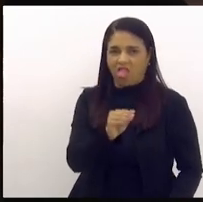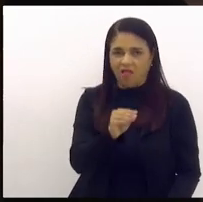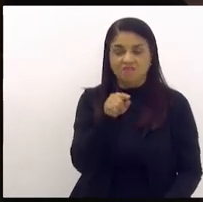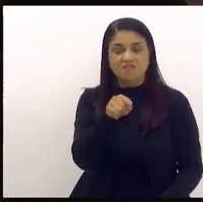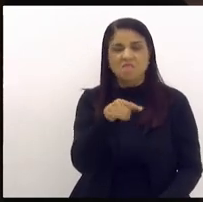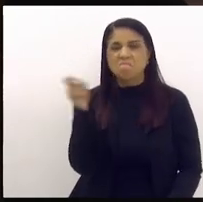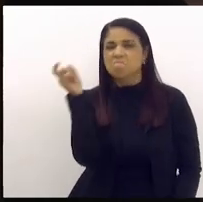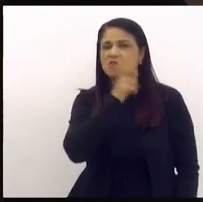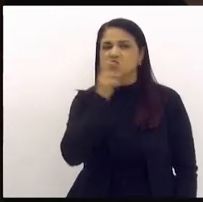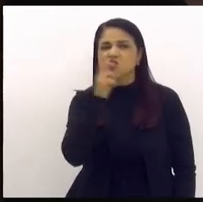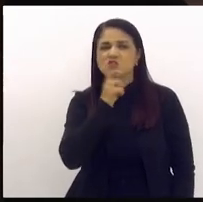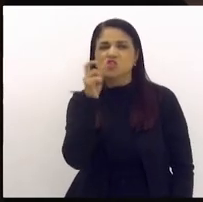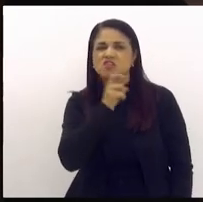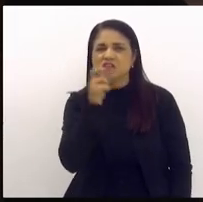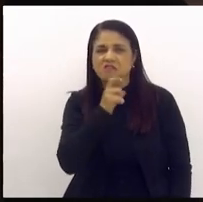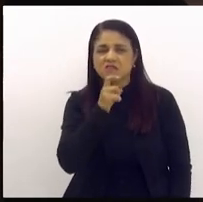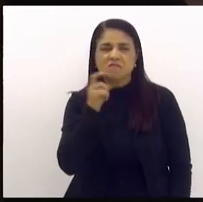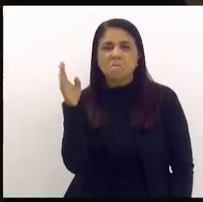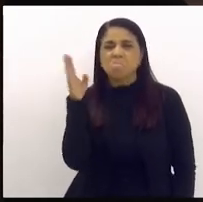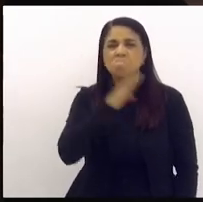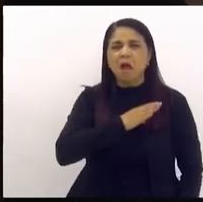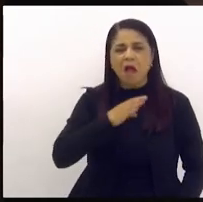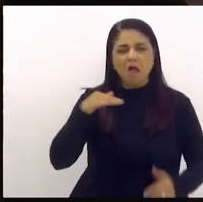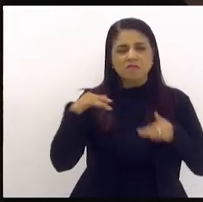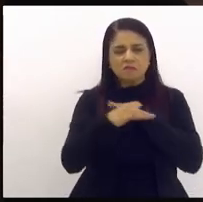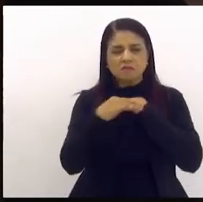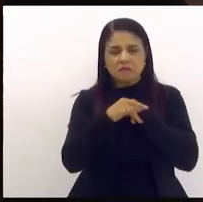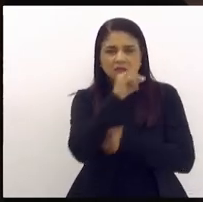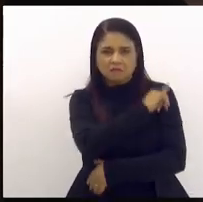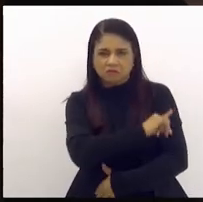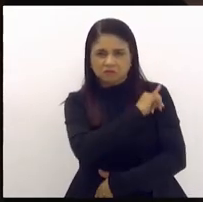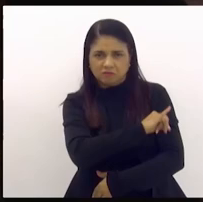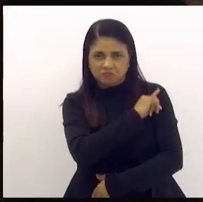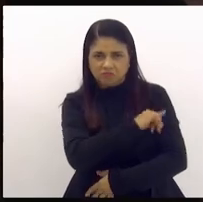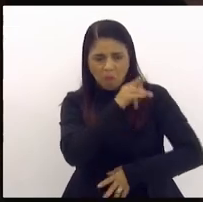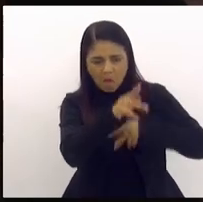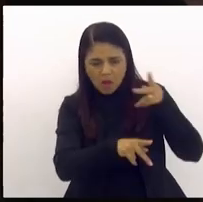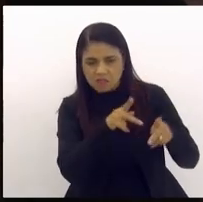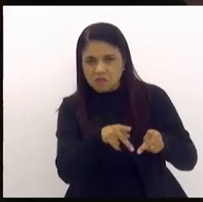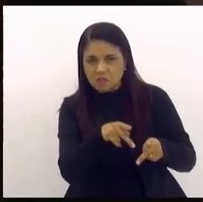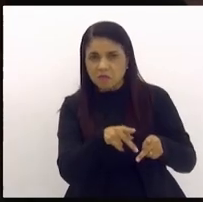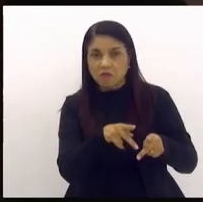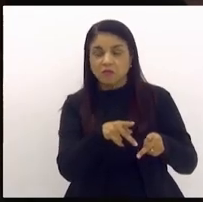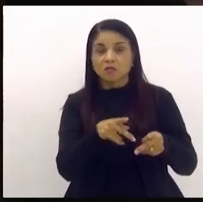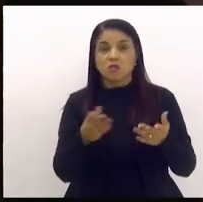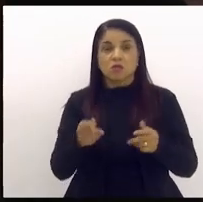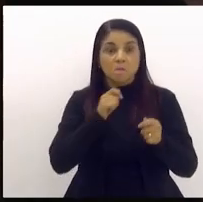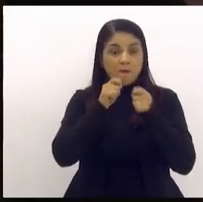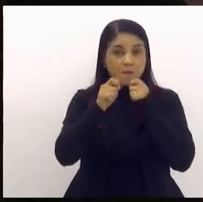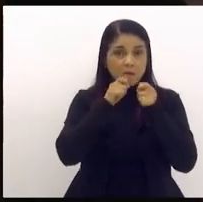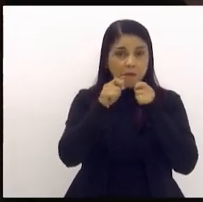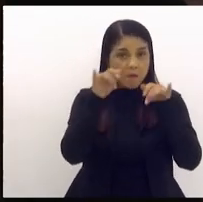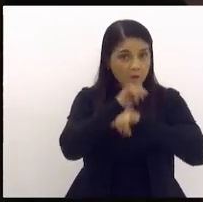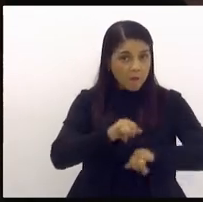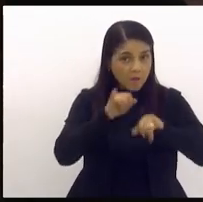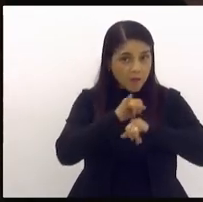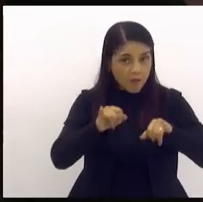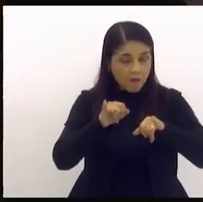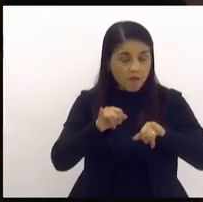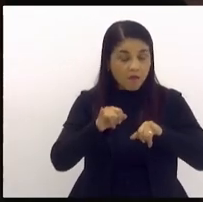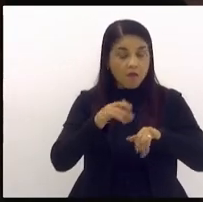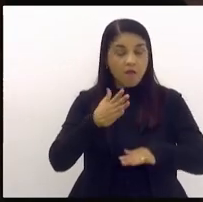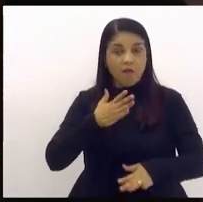fanfarrão, mentiroso e faz muito mal para a cidade do Rio de Janeiro. Quero dizer que, diante das notas de jornal que tem saído,